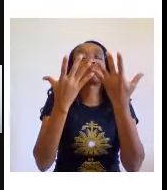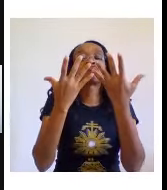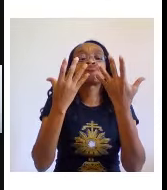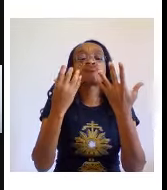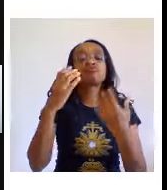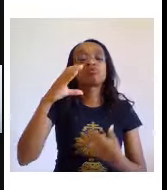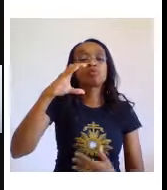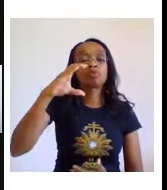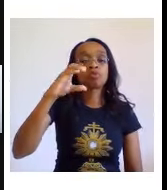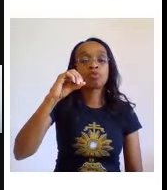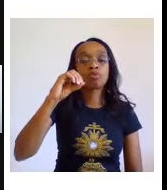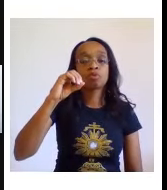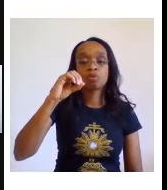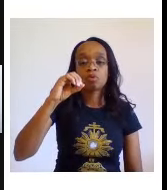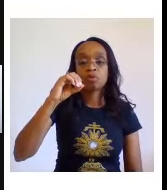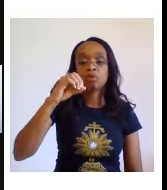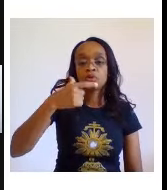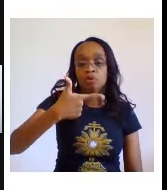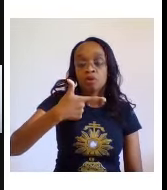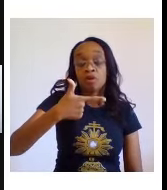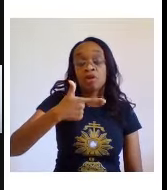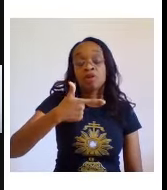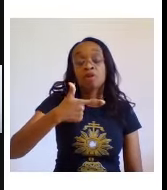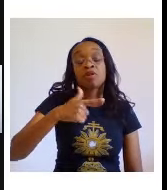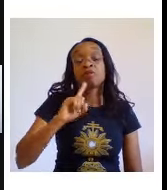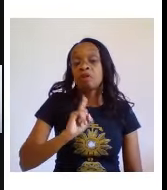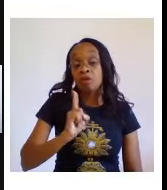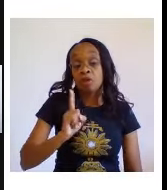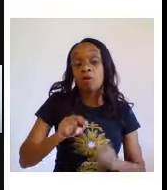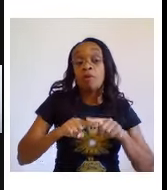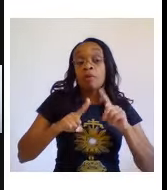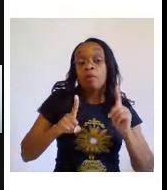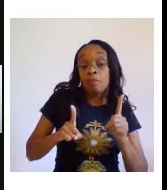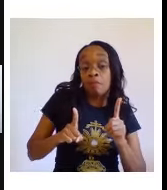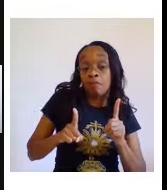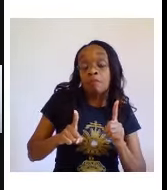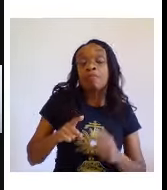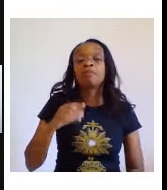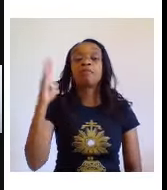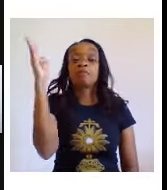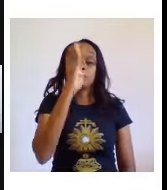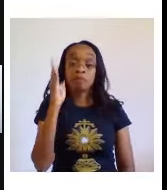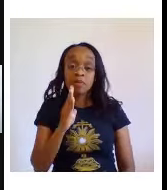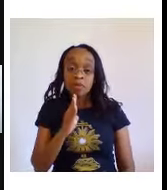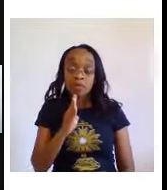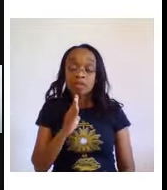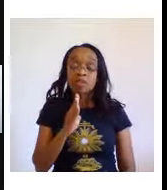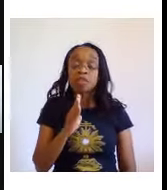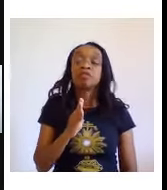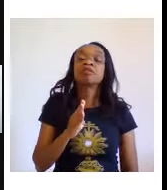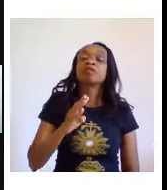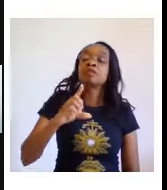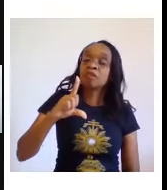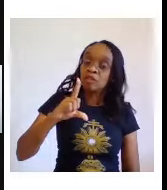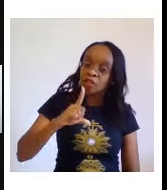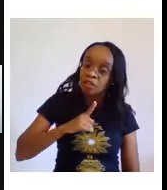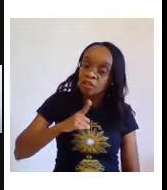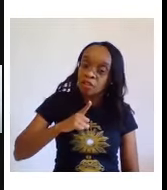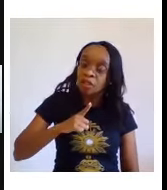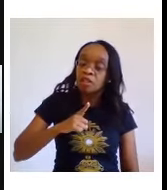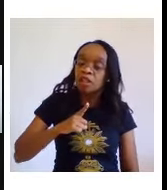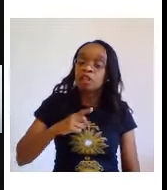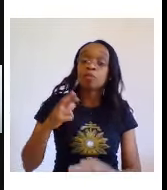né? Porém, ele tem um papel significativo, dado, ele estaria aí em